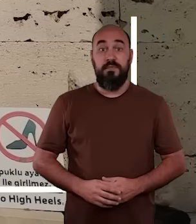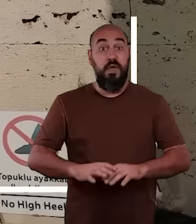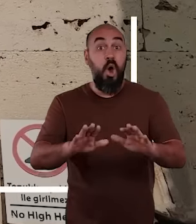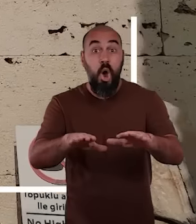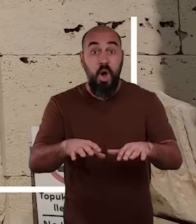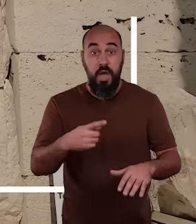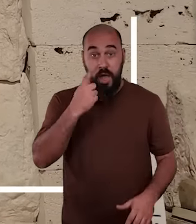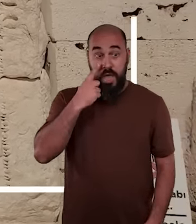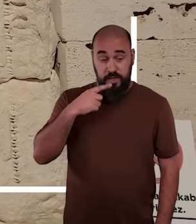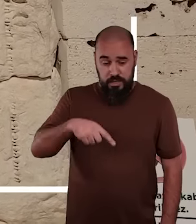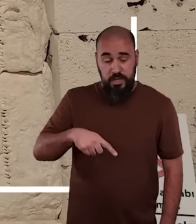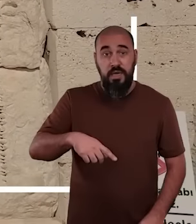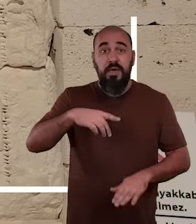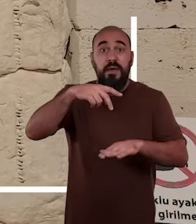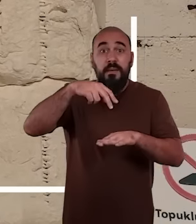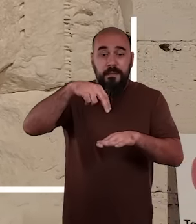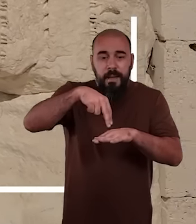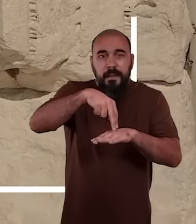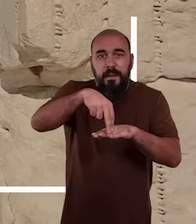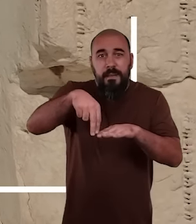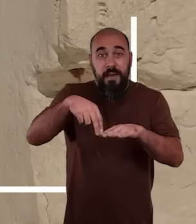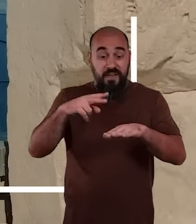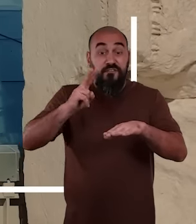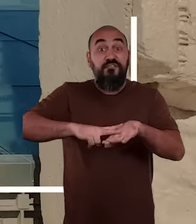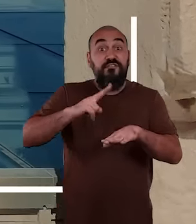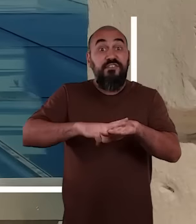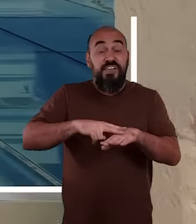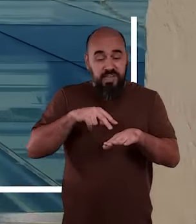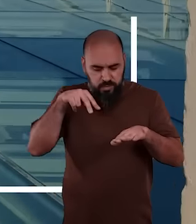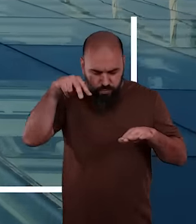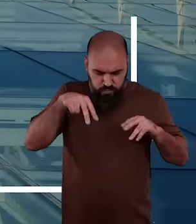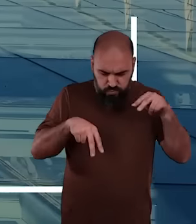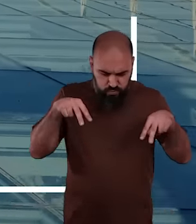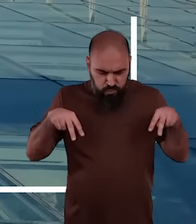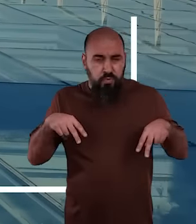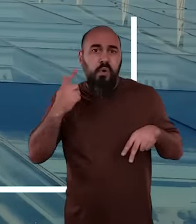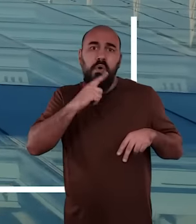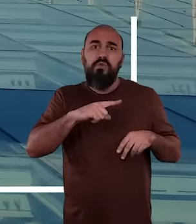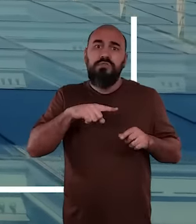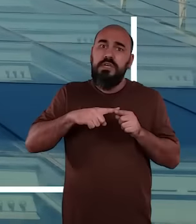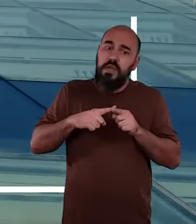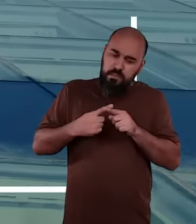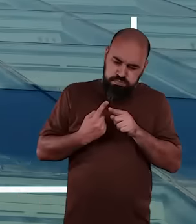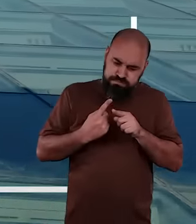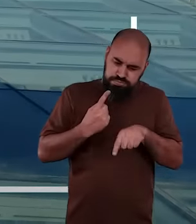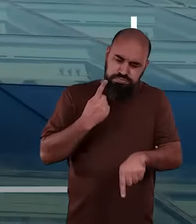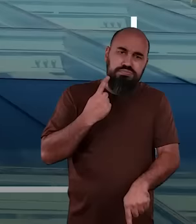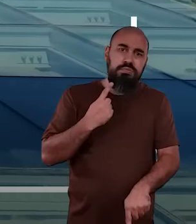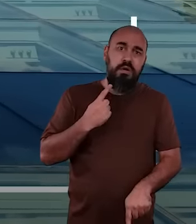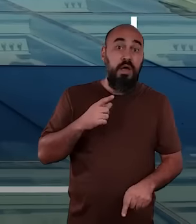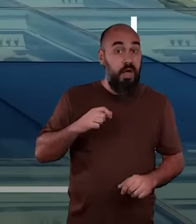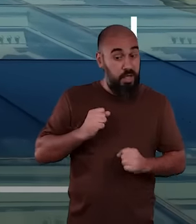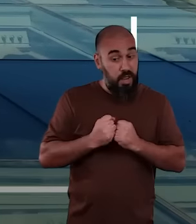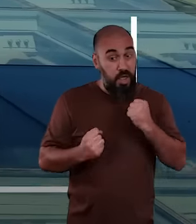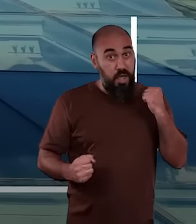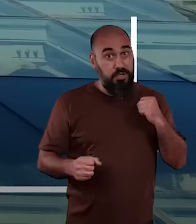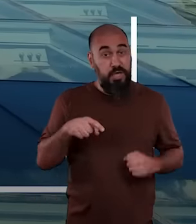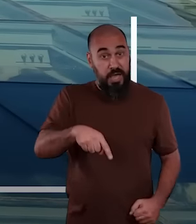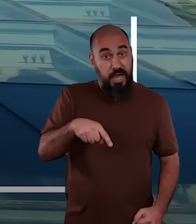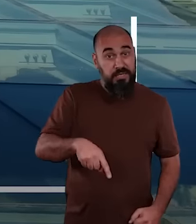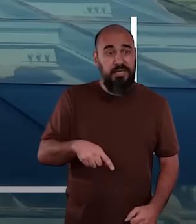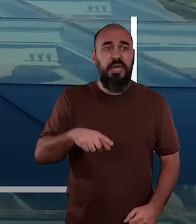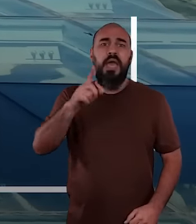Bom, aqui nós temos esse piso de vidro para que vocês tenham uma noção da parte de baixo do templo, que funcionou durante